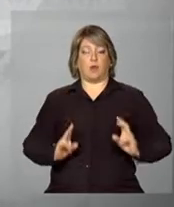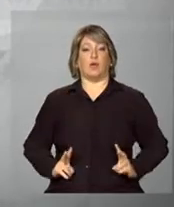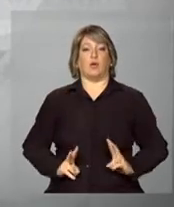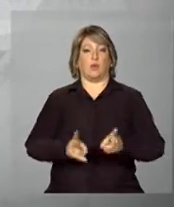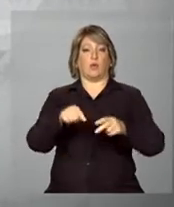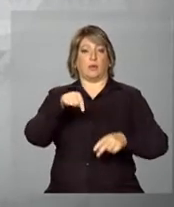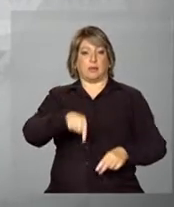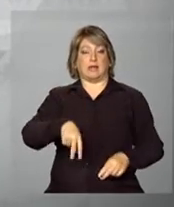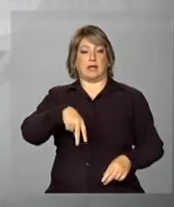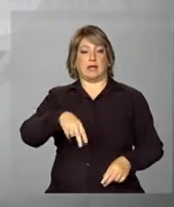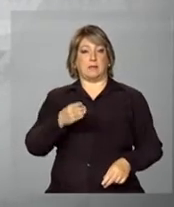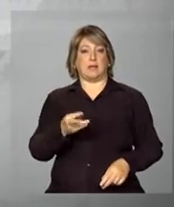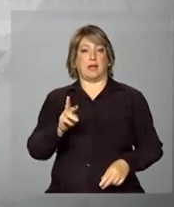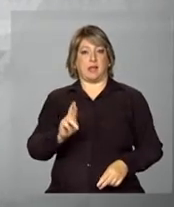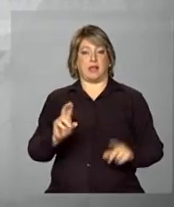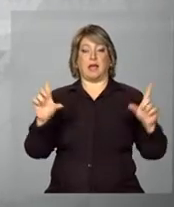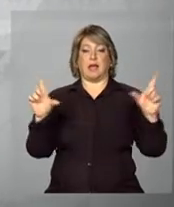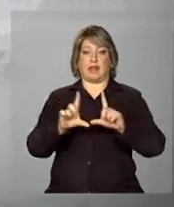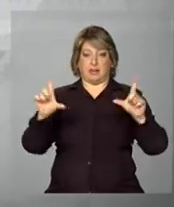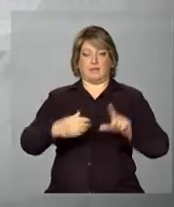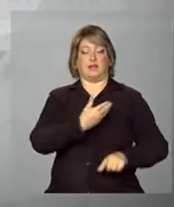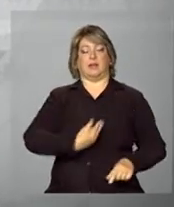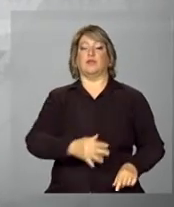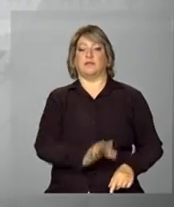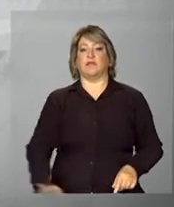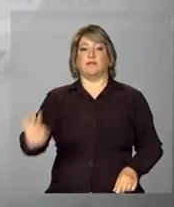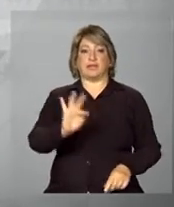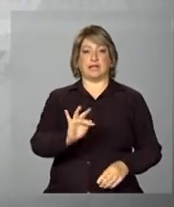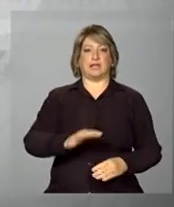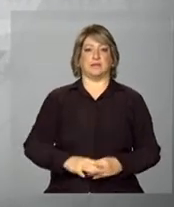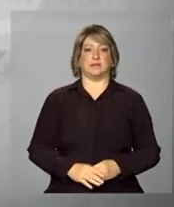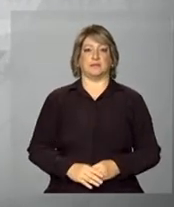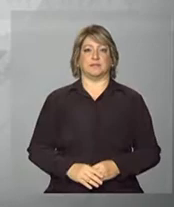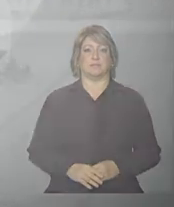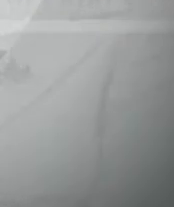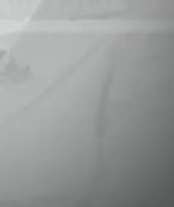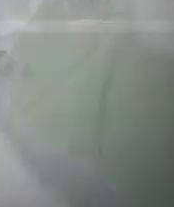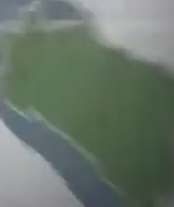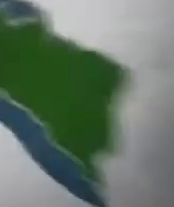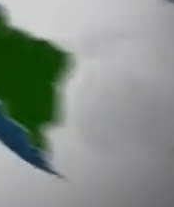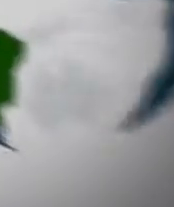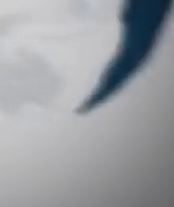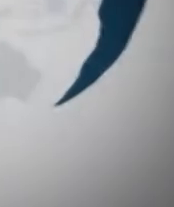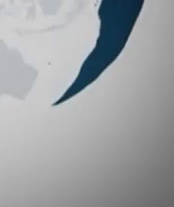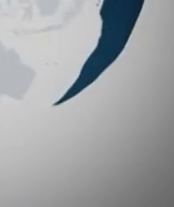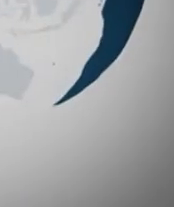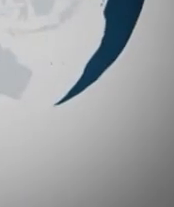informações. Continue com a gente na NBR, a TV do Governo Federal.